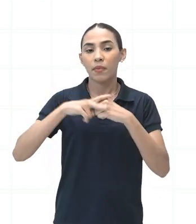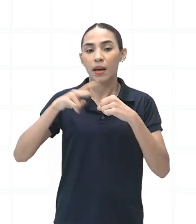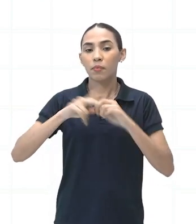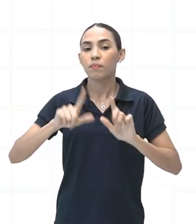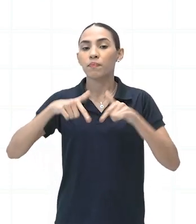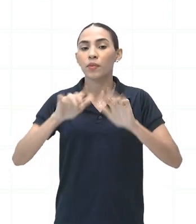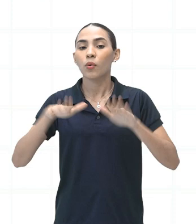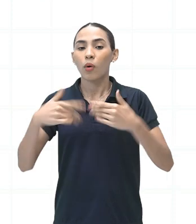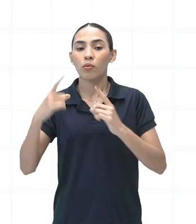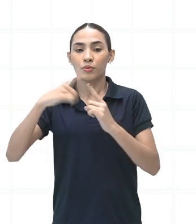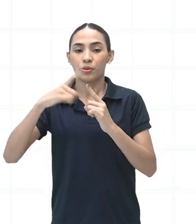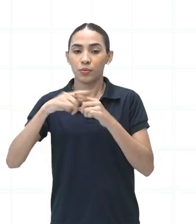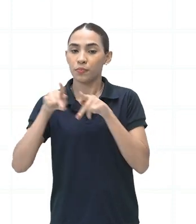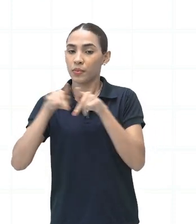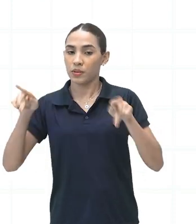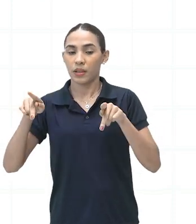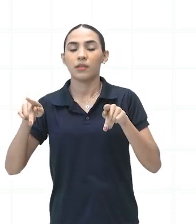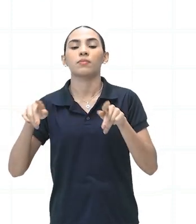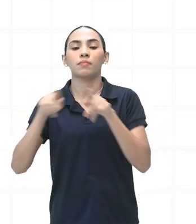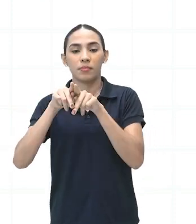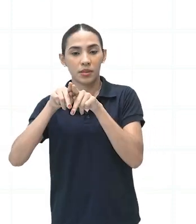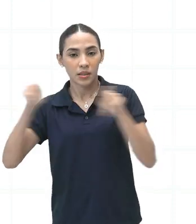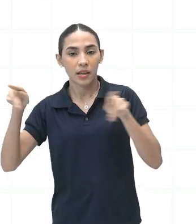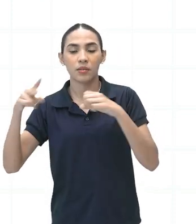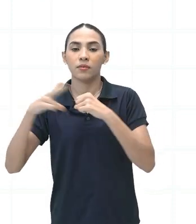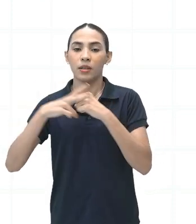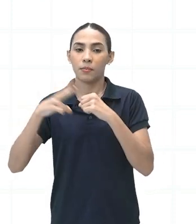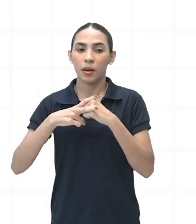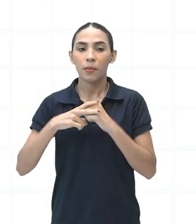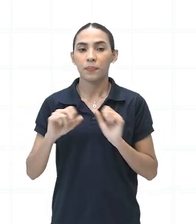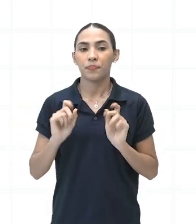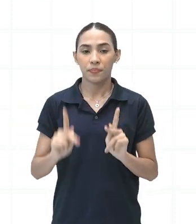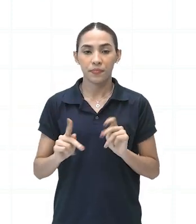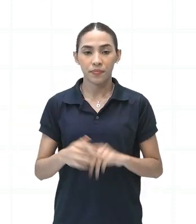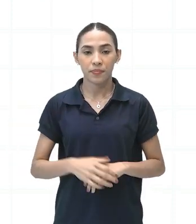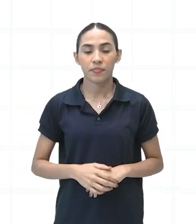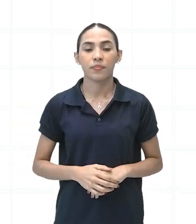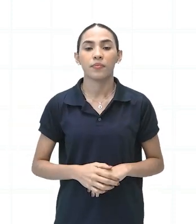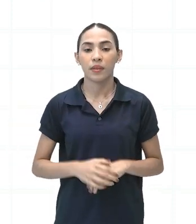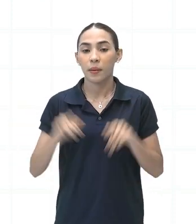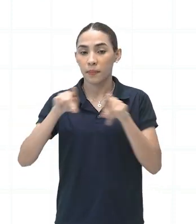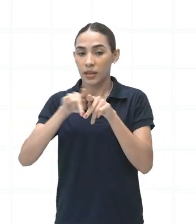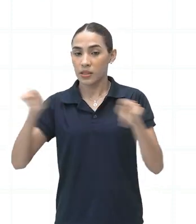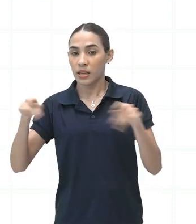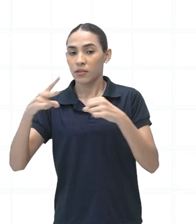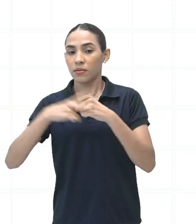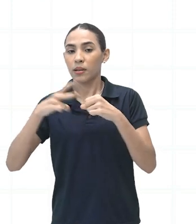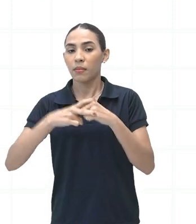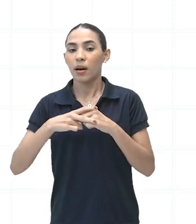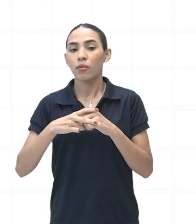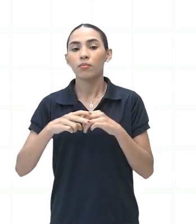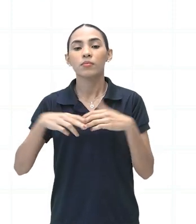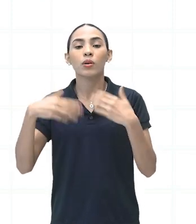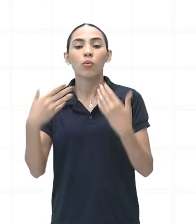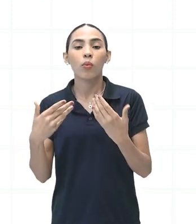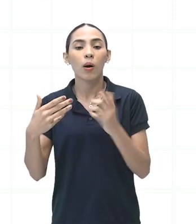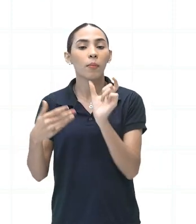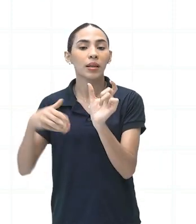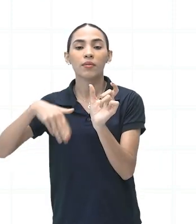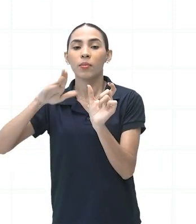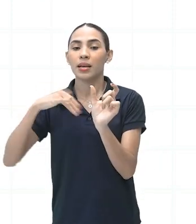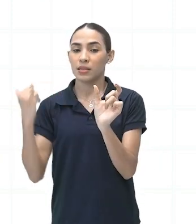o meu predicado? Predicado verbal. E no predicado verbal, quem que é o núcleo do